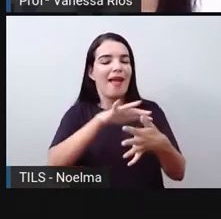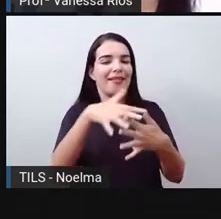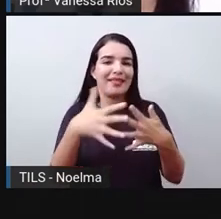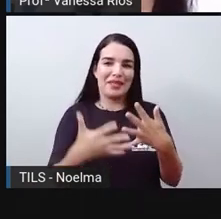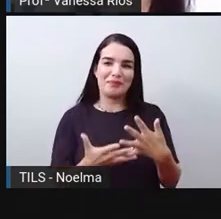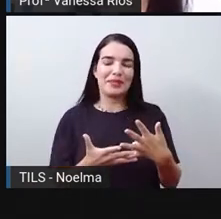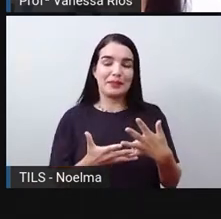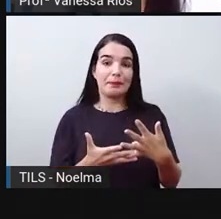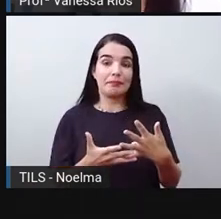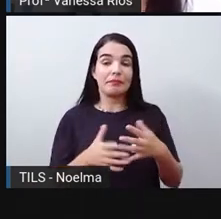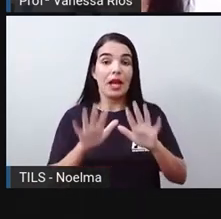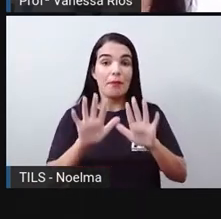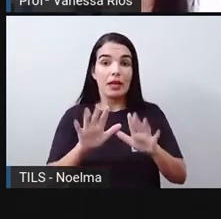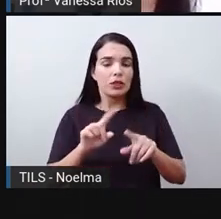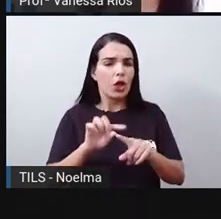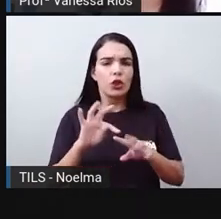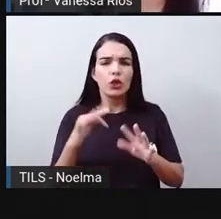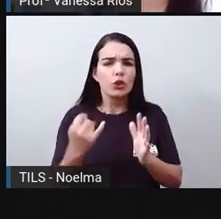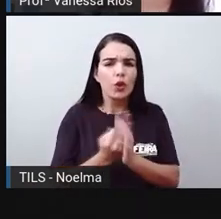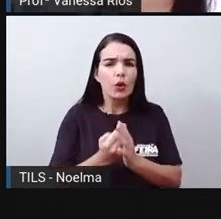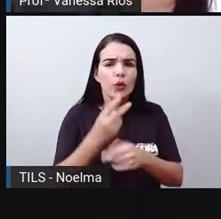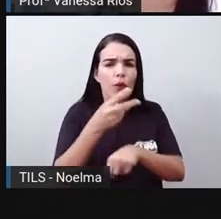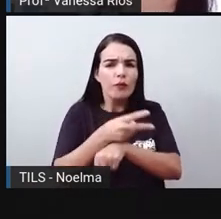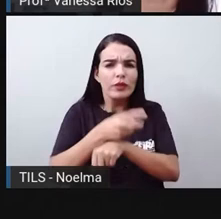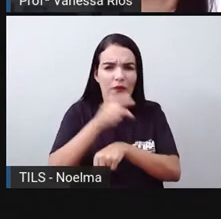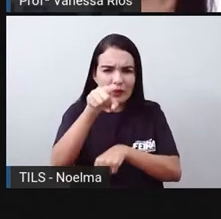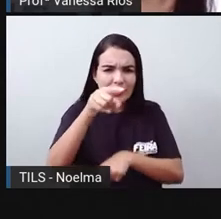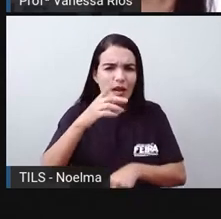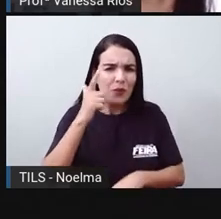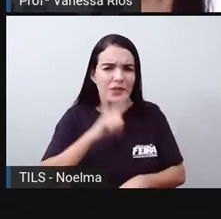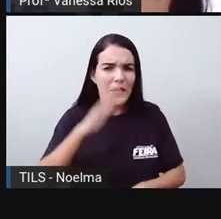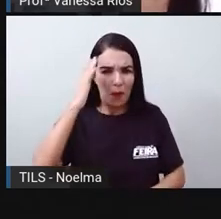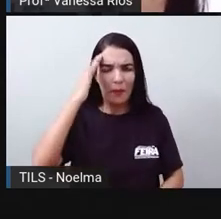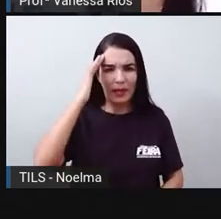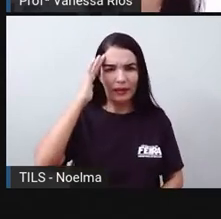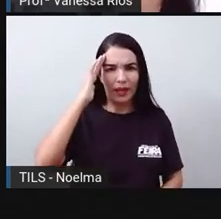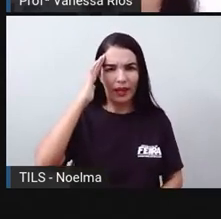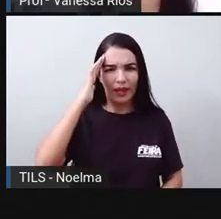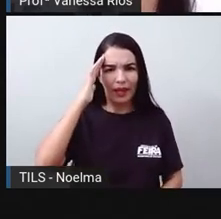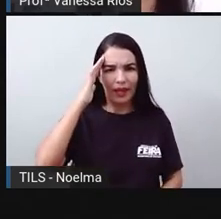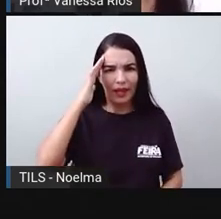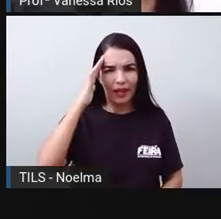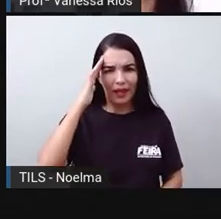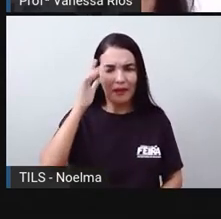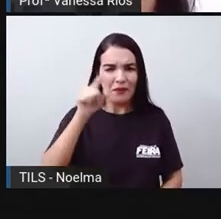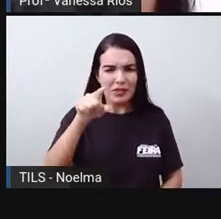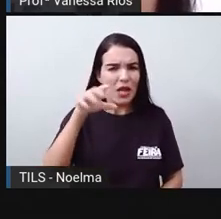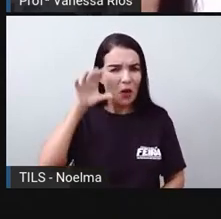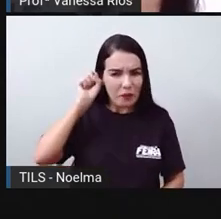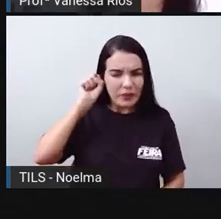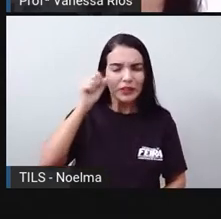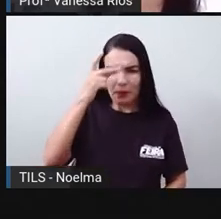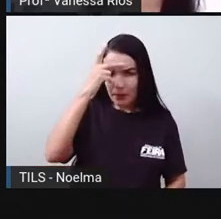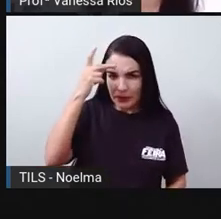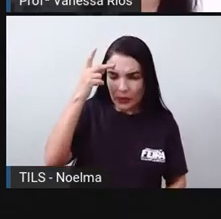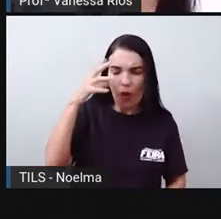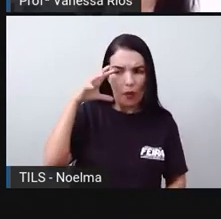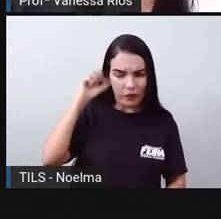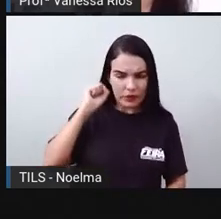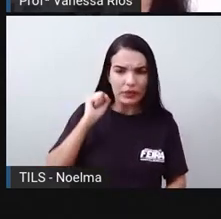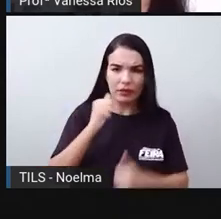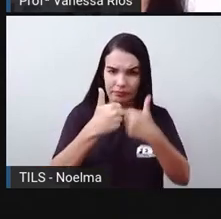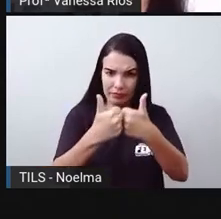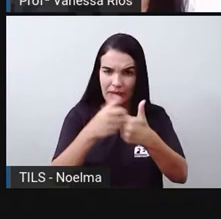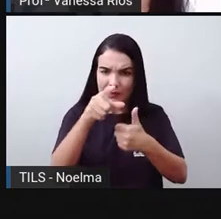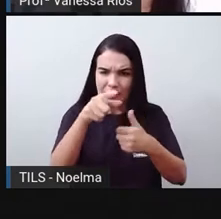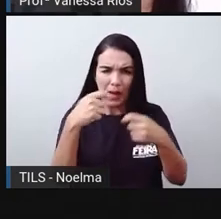sinais. Mas todo o contexto, você conseguiu compreender? Mesmo você aí que é ouvinte, você que escuta, houve